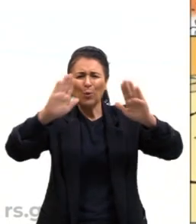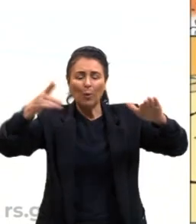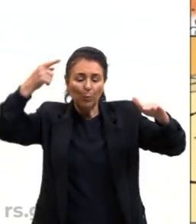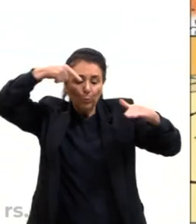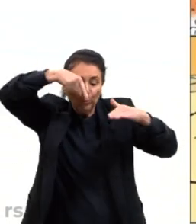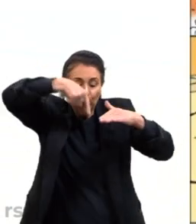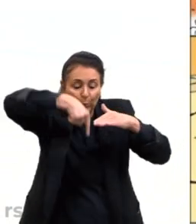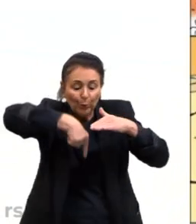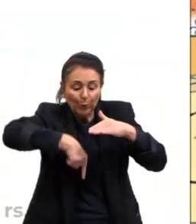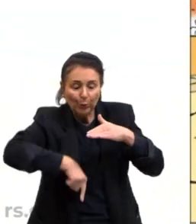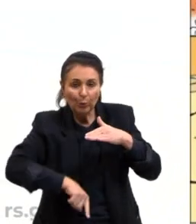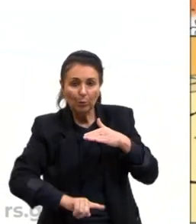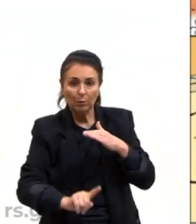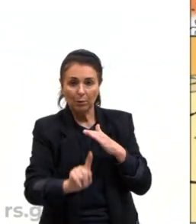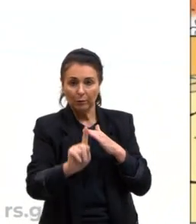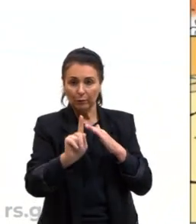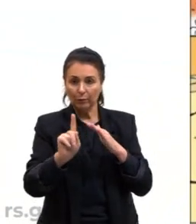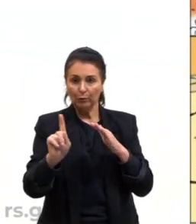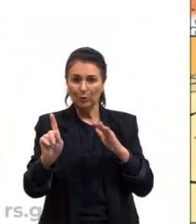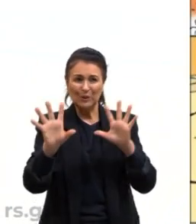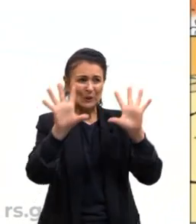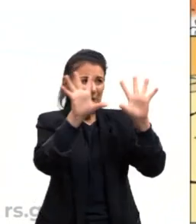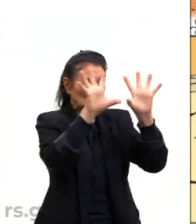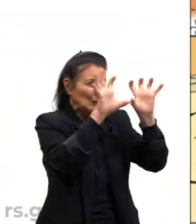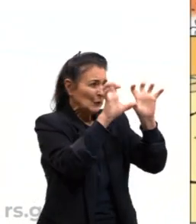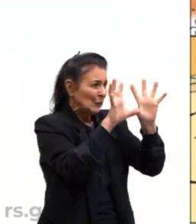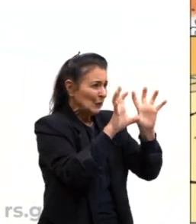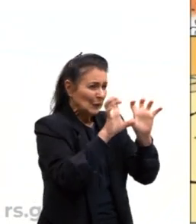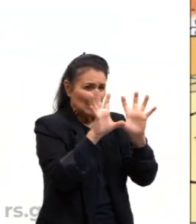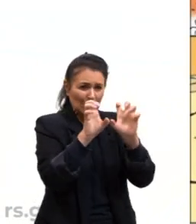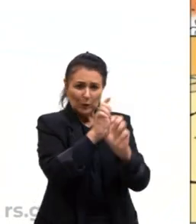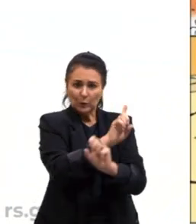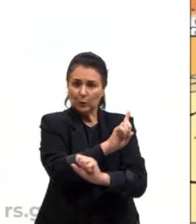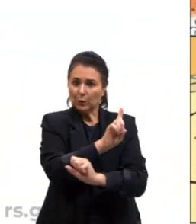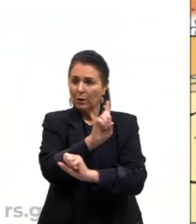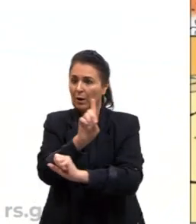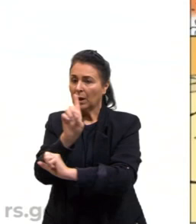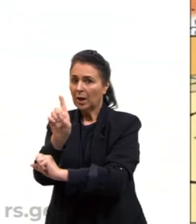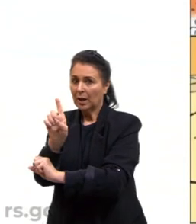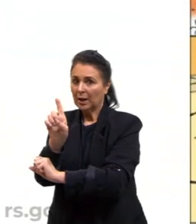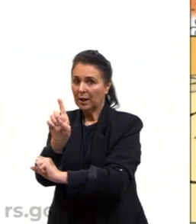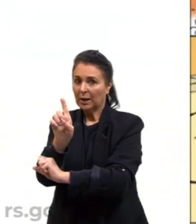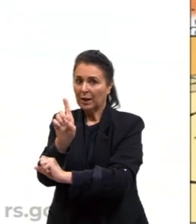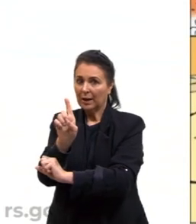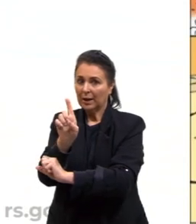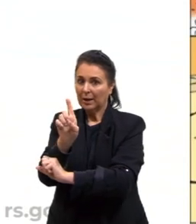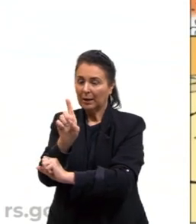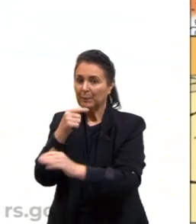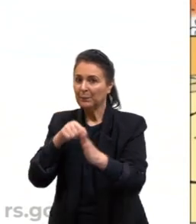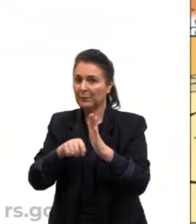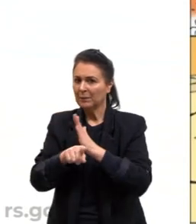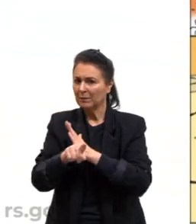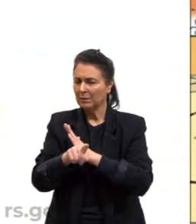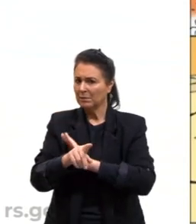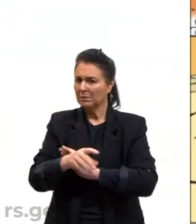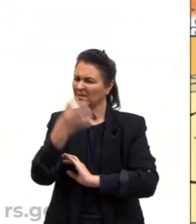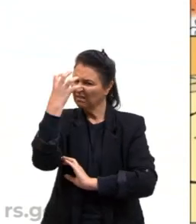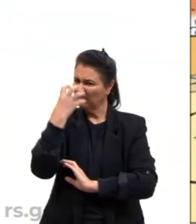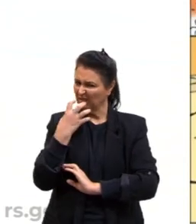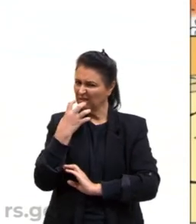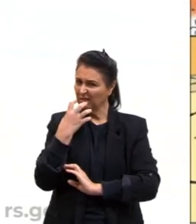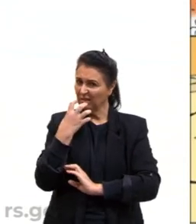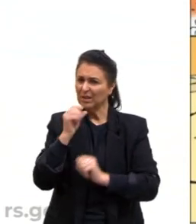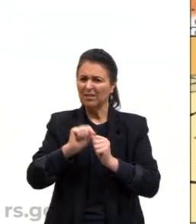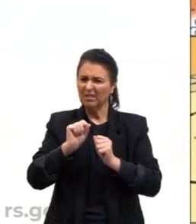profundo cruzaria o deserto de Saara daí a água tá pergunta sério eu